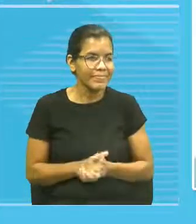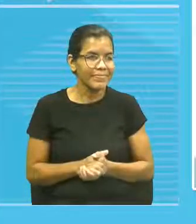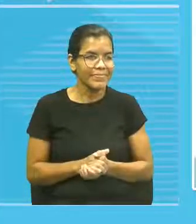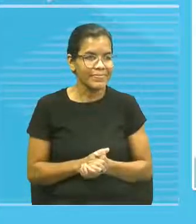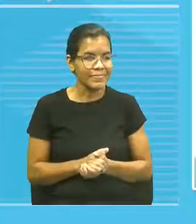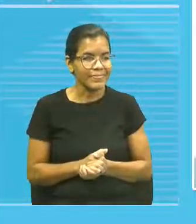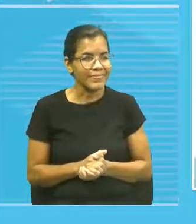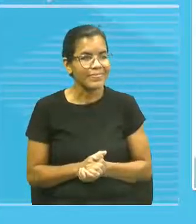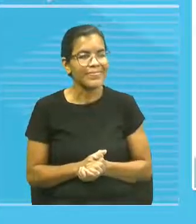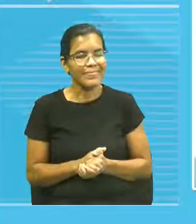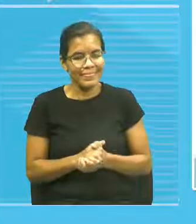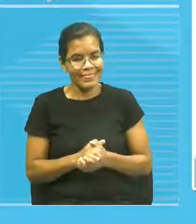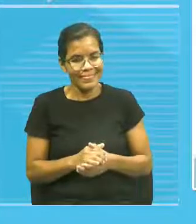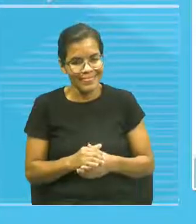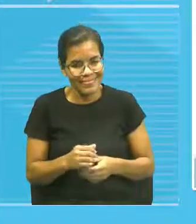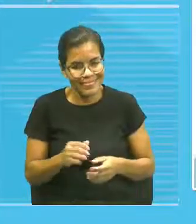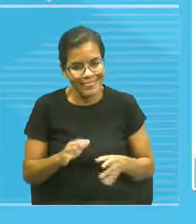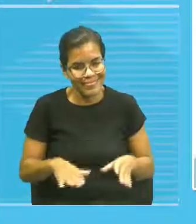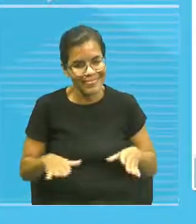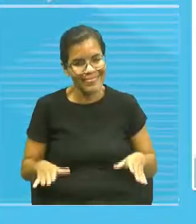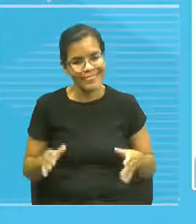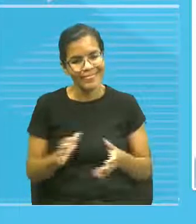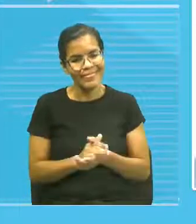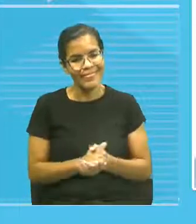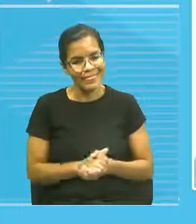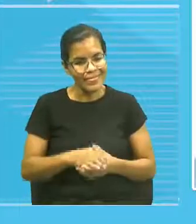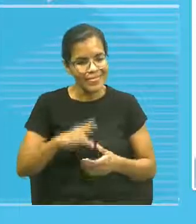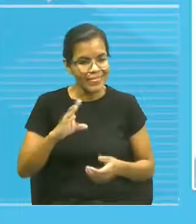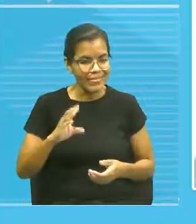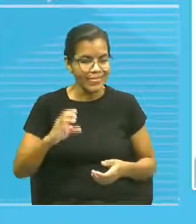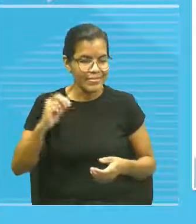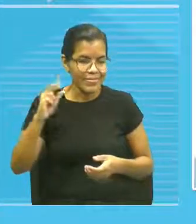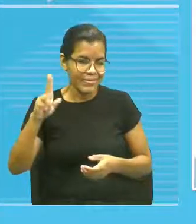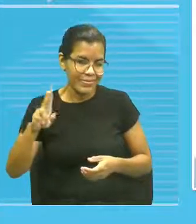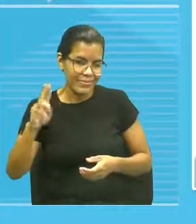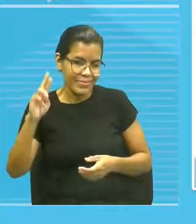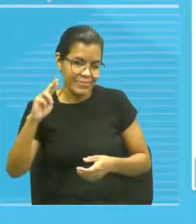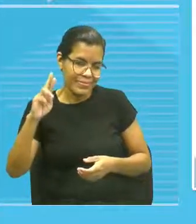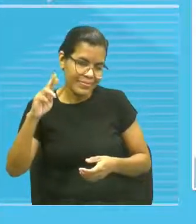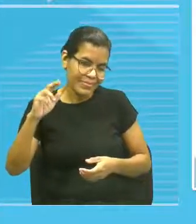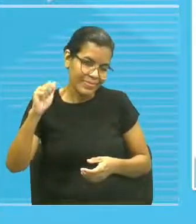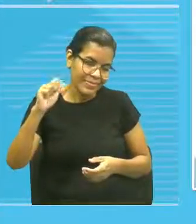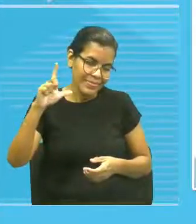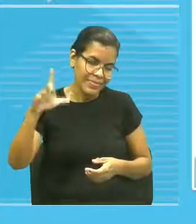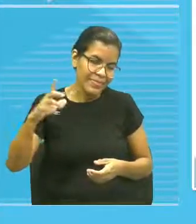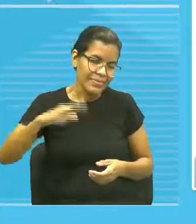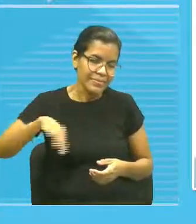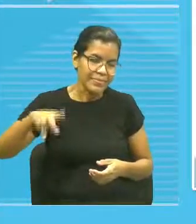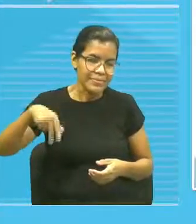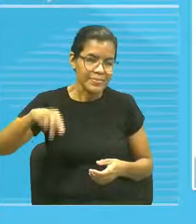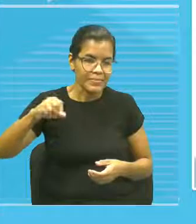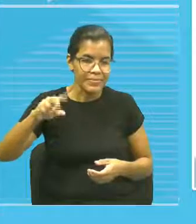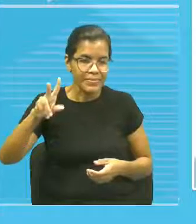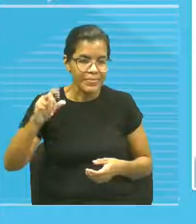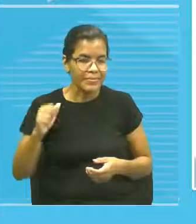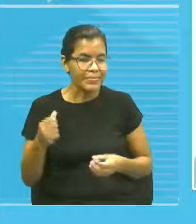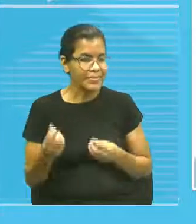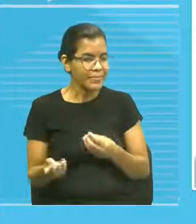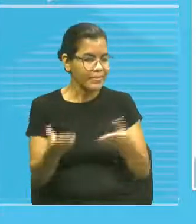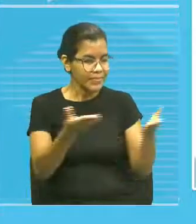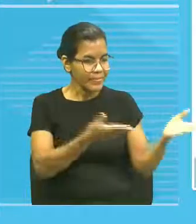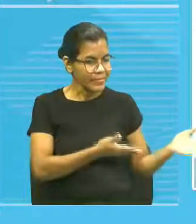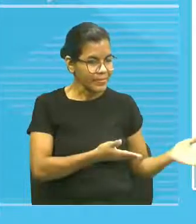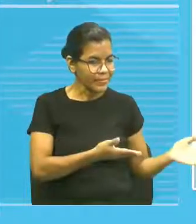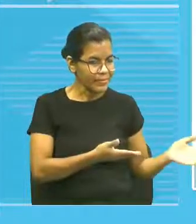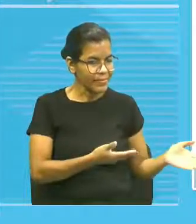assim. Entendeu? Pessoal de Curral Novo também, quando eu for ali por aquelas bandas. Aí, se vocês me convidarem para